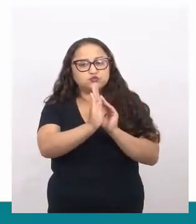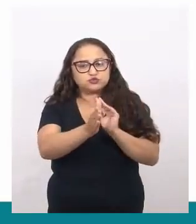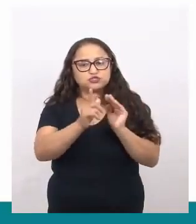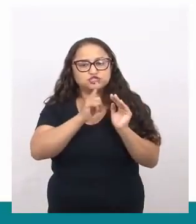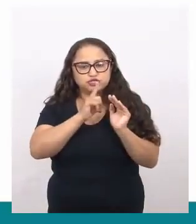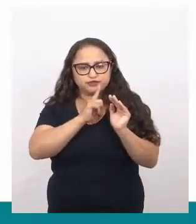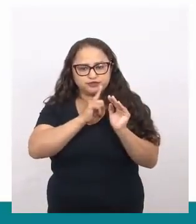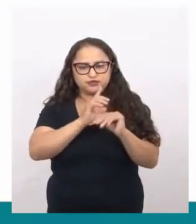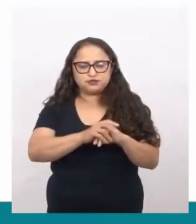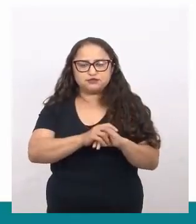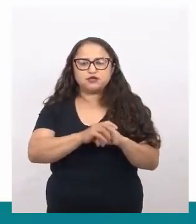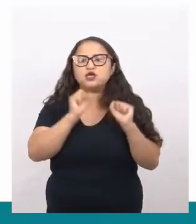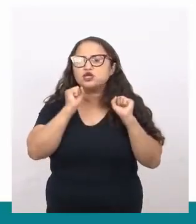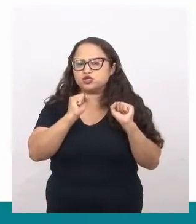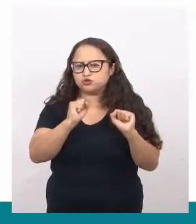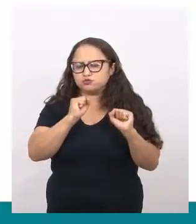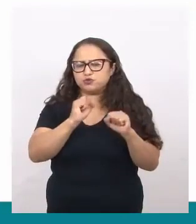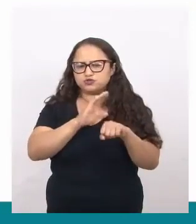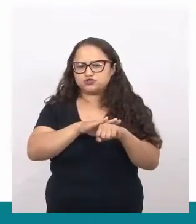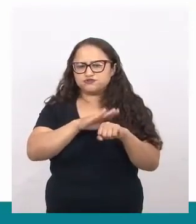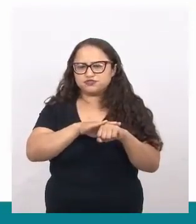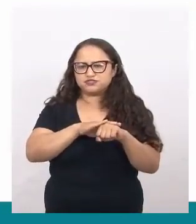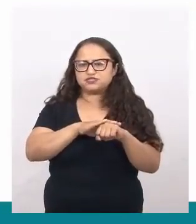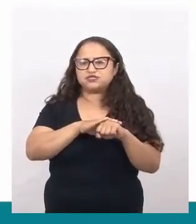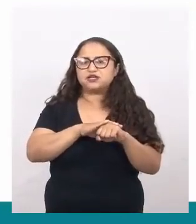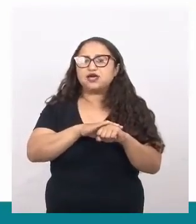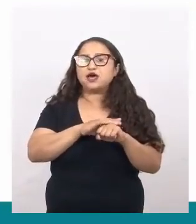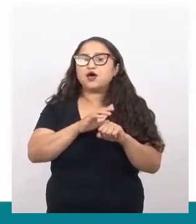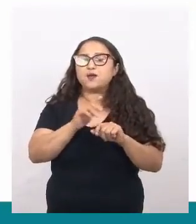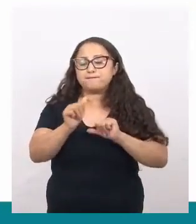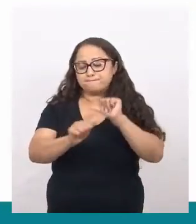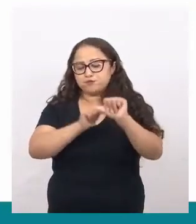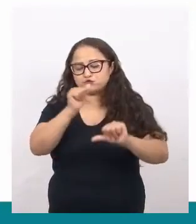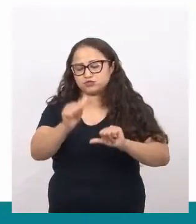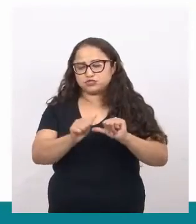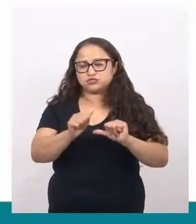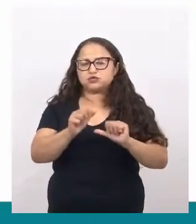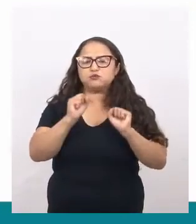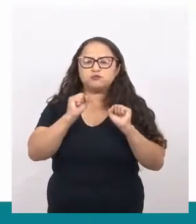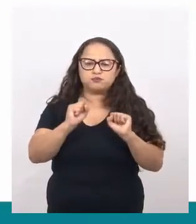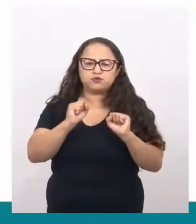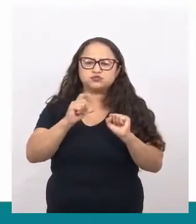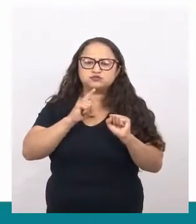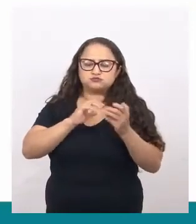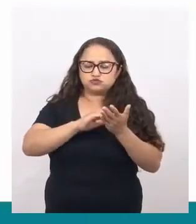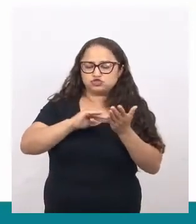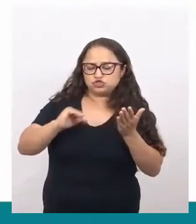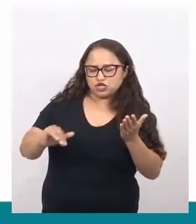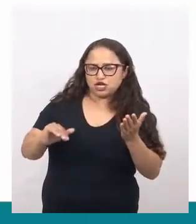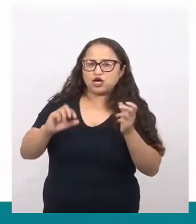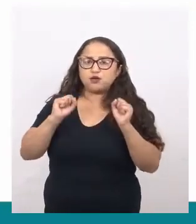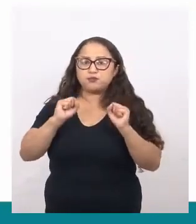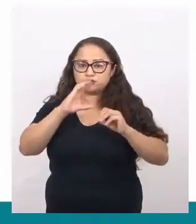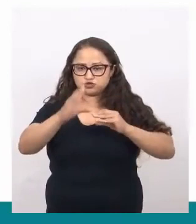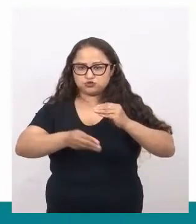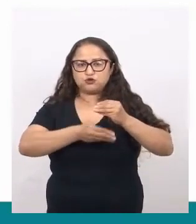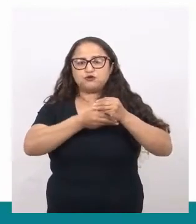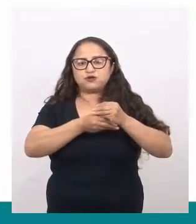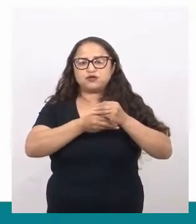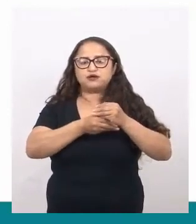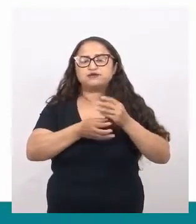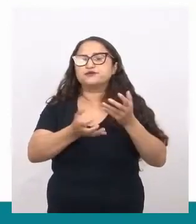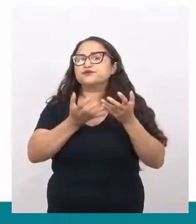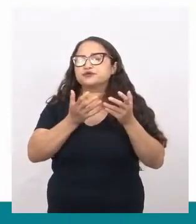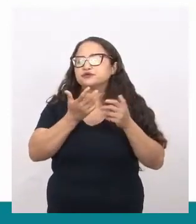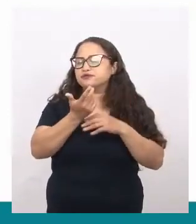interesse e pode fazer a edição. Aí ele pode mudar a prioridade, pode excluir uma turma que ele não tem mais interesse,